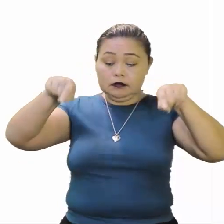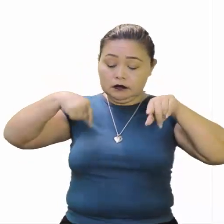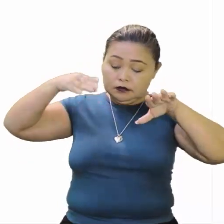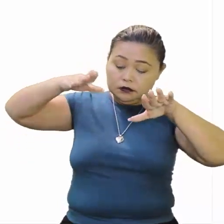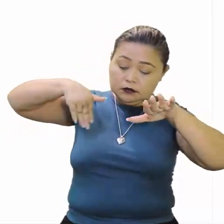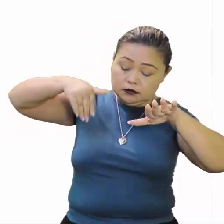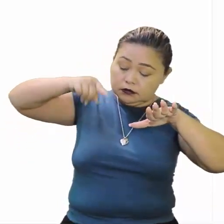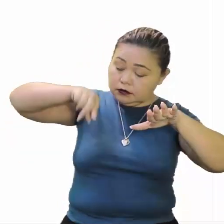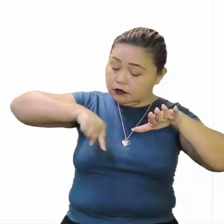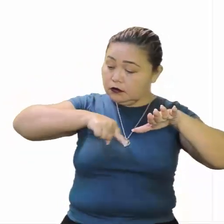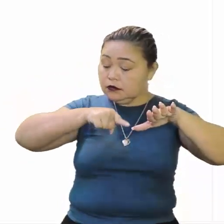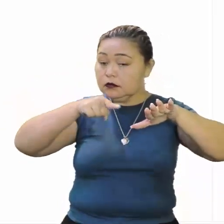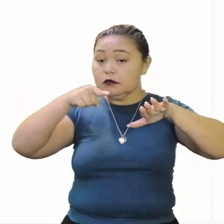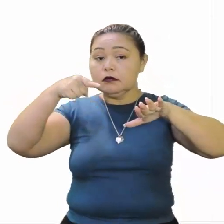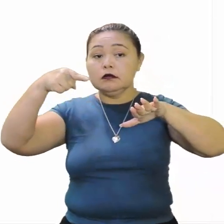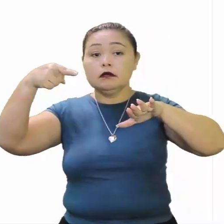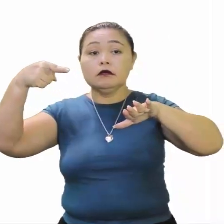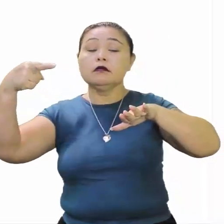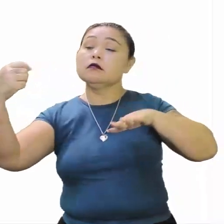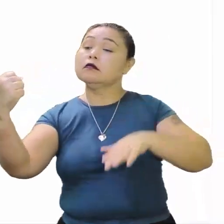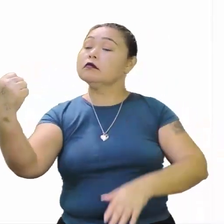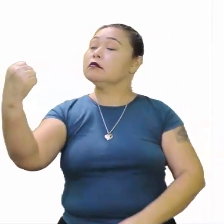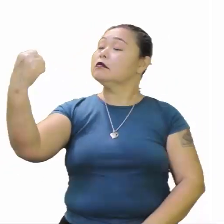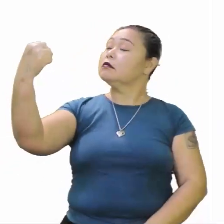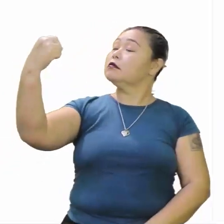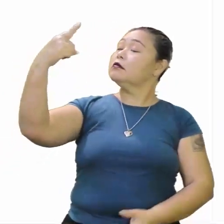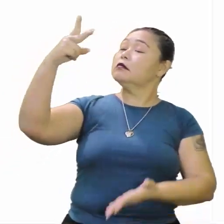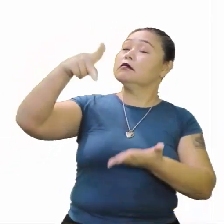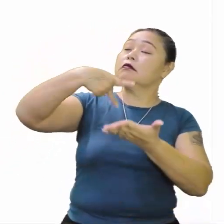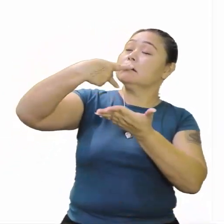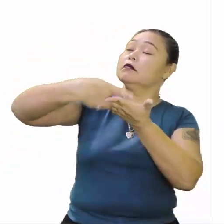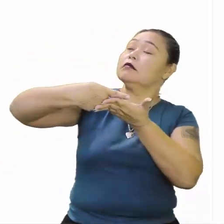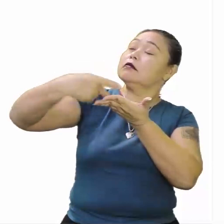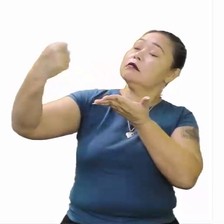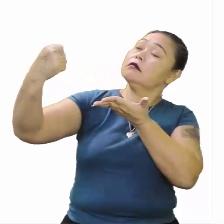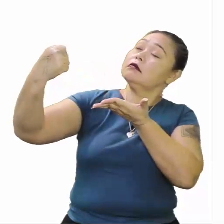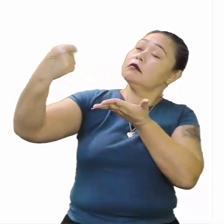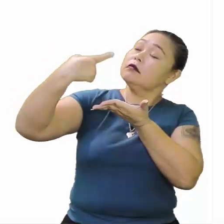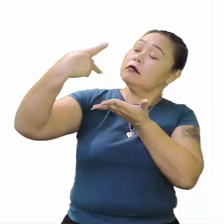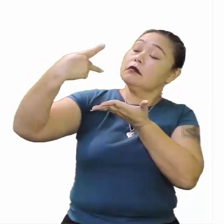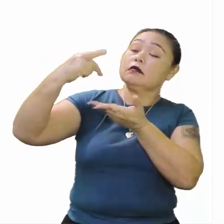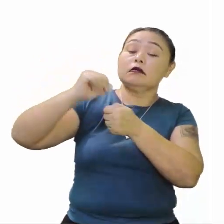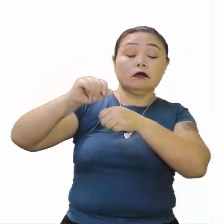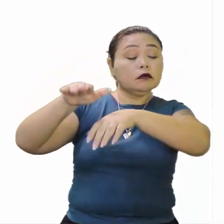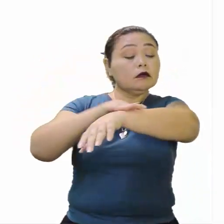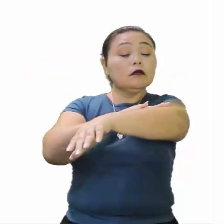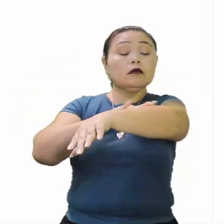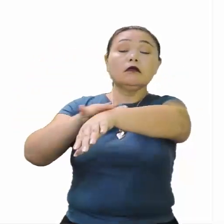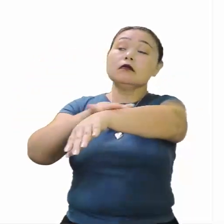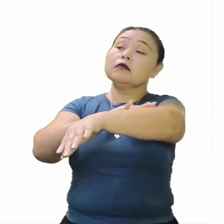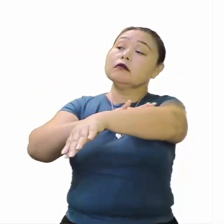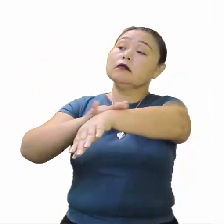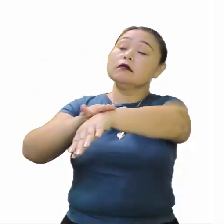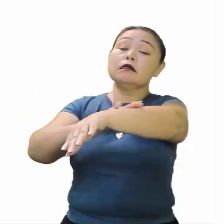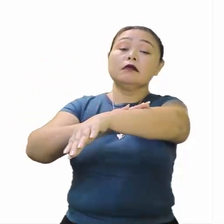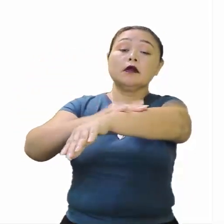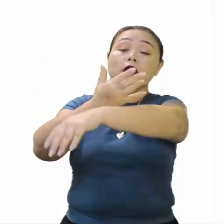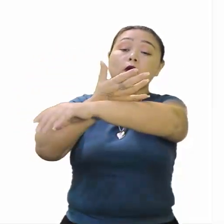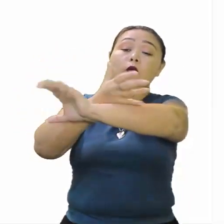piscina e se expõe ao sol, sua pele fica